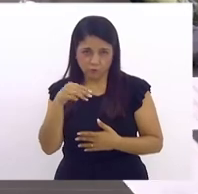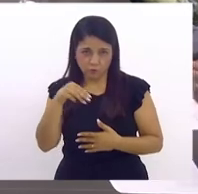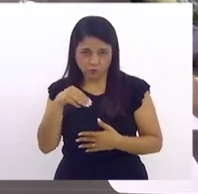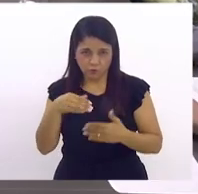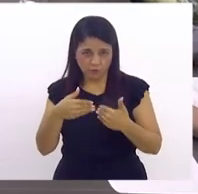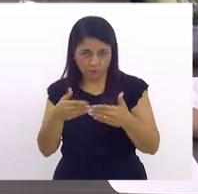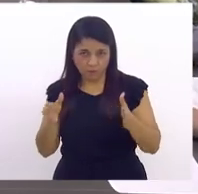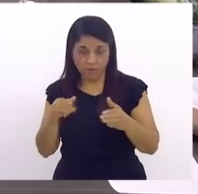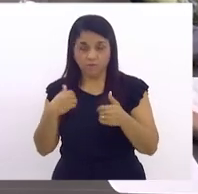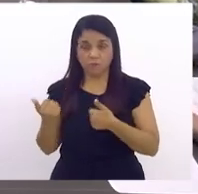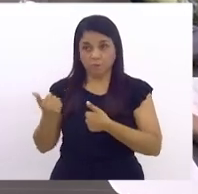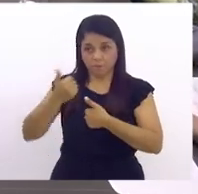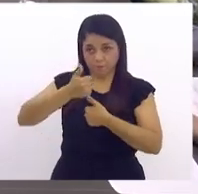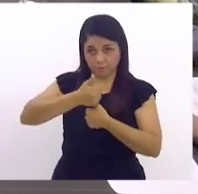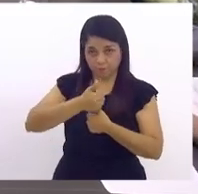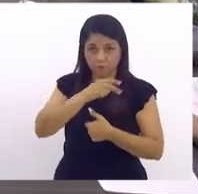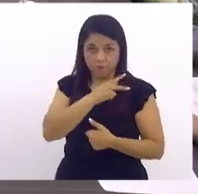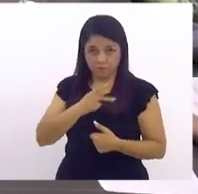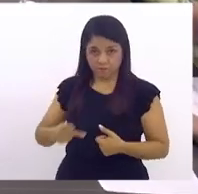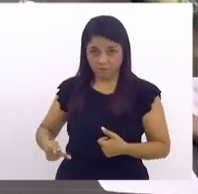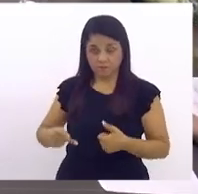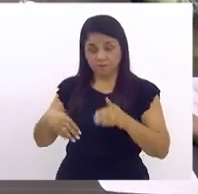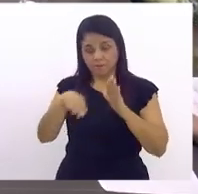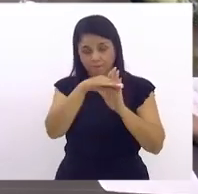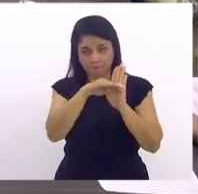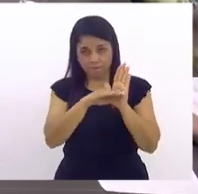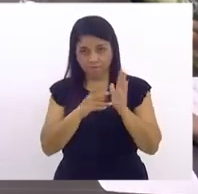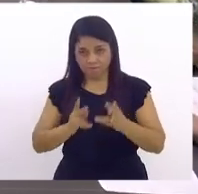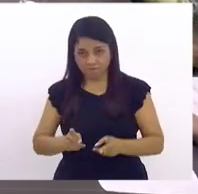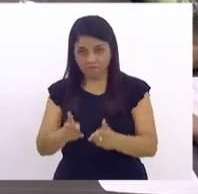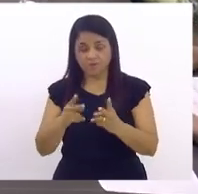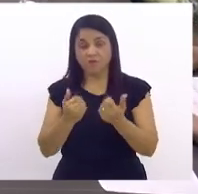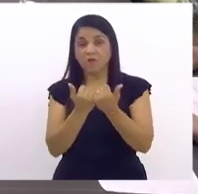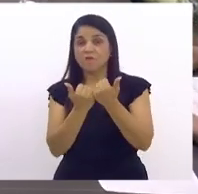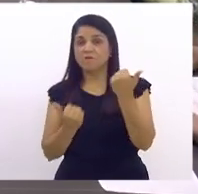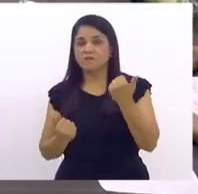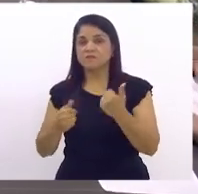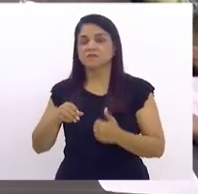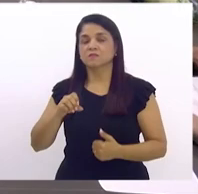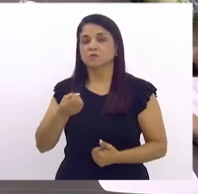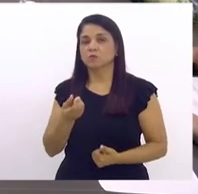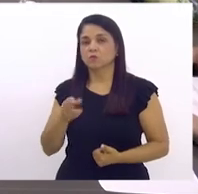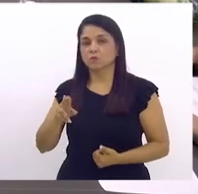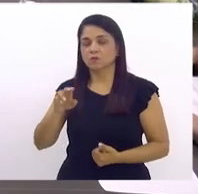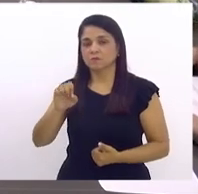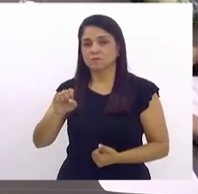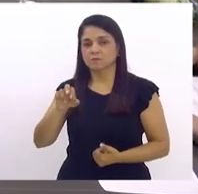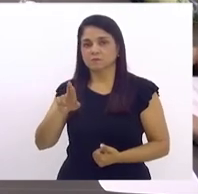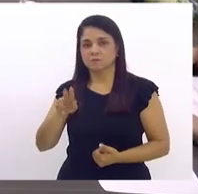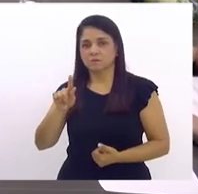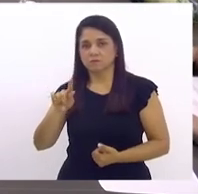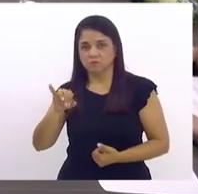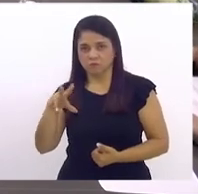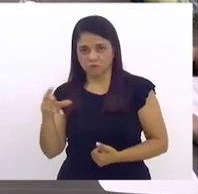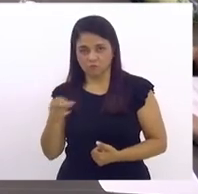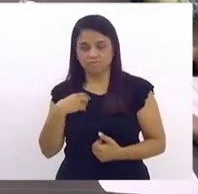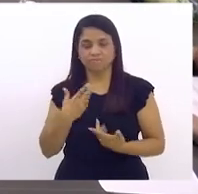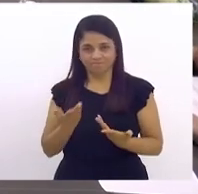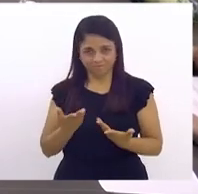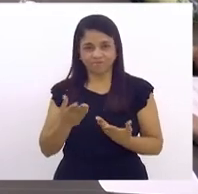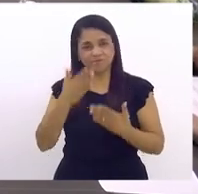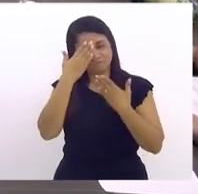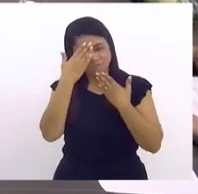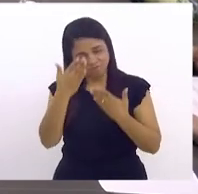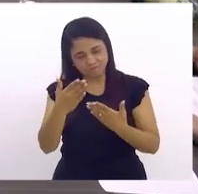a continuidade dos trabalhos aqui, os itens da pauta, para o nosso vice-presidente, doutor Serginho, para assumir a presidência dos trabalhos momentaneamente. Obrigado a